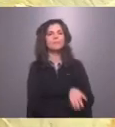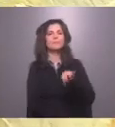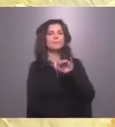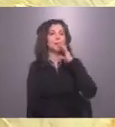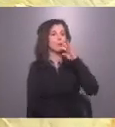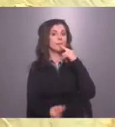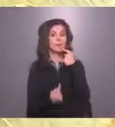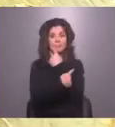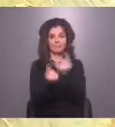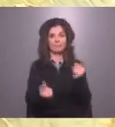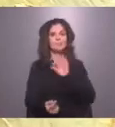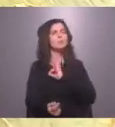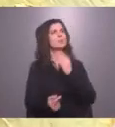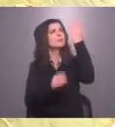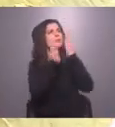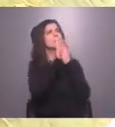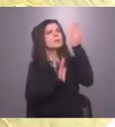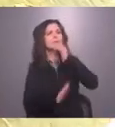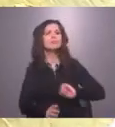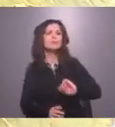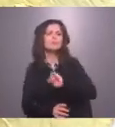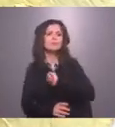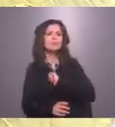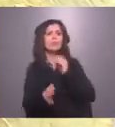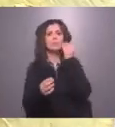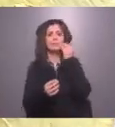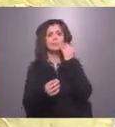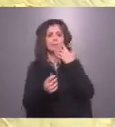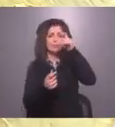Senhor nosso Deus, que pelo vosso Verbo